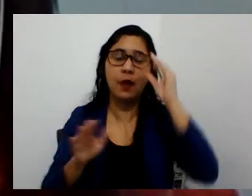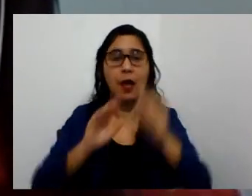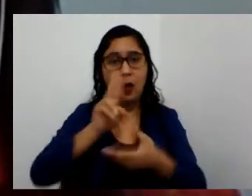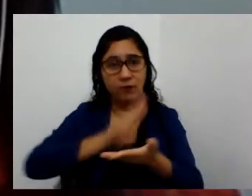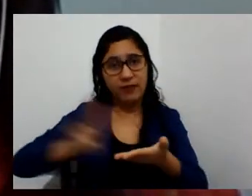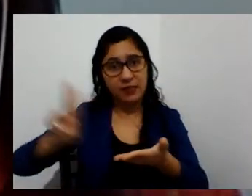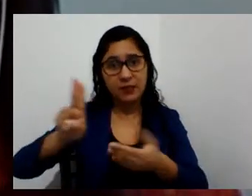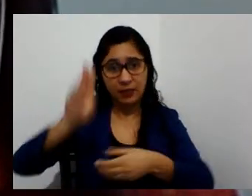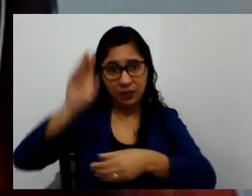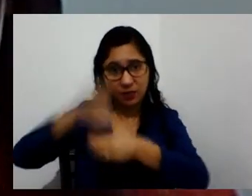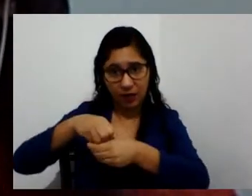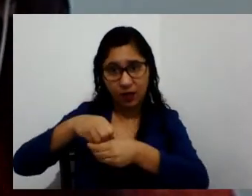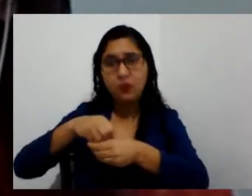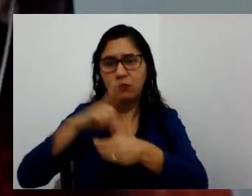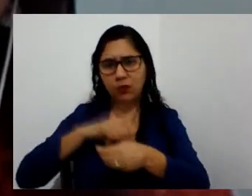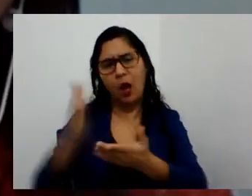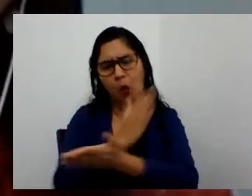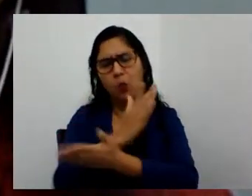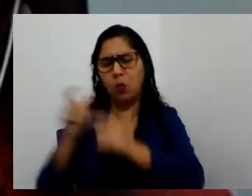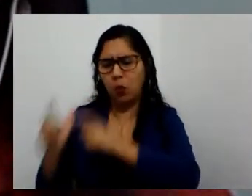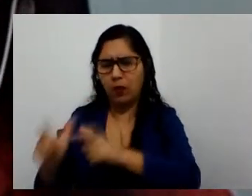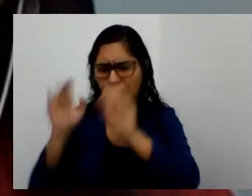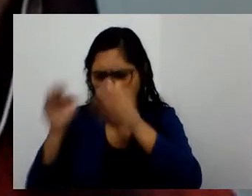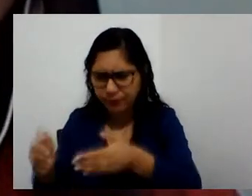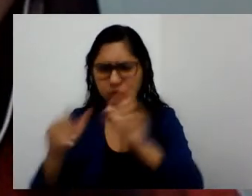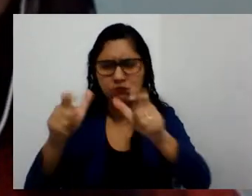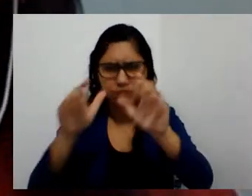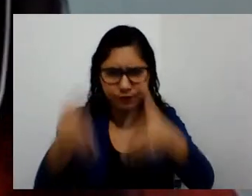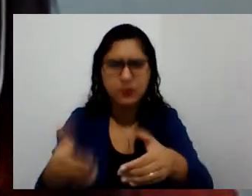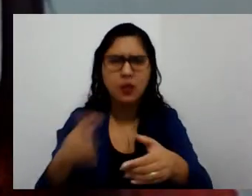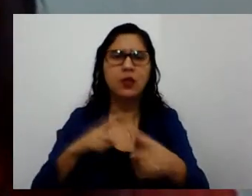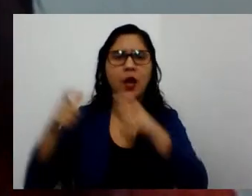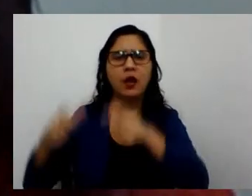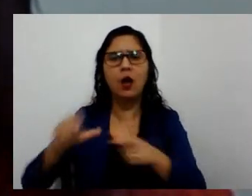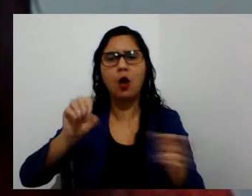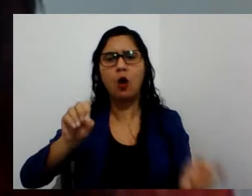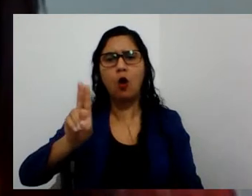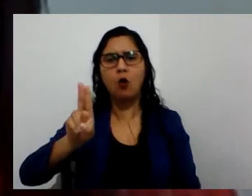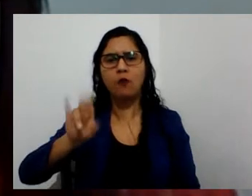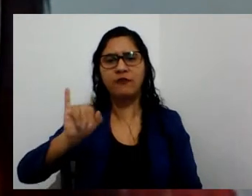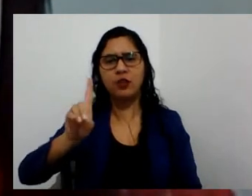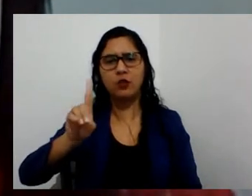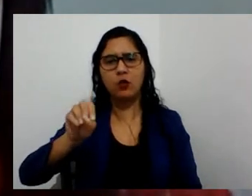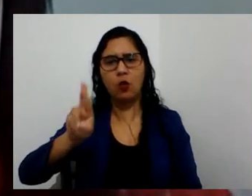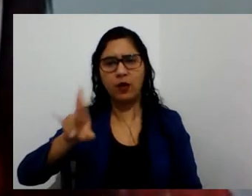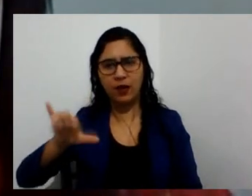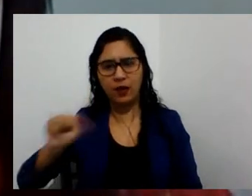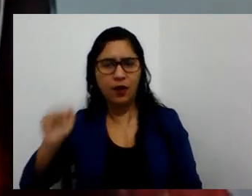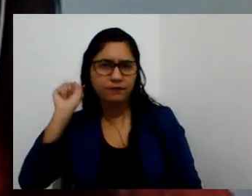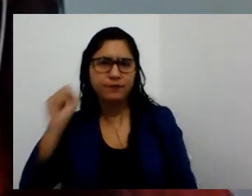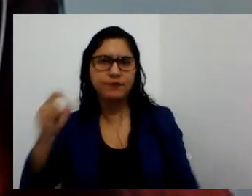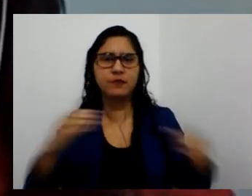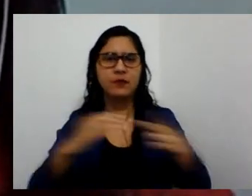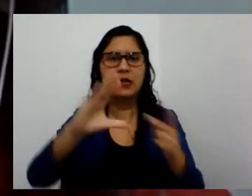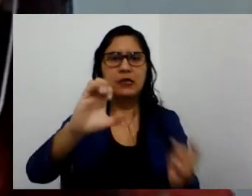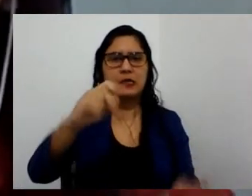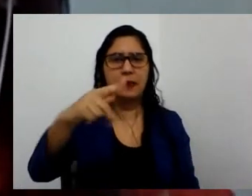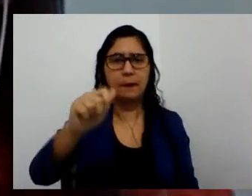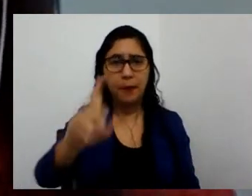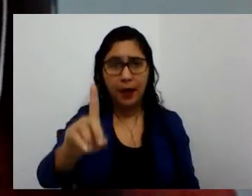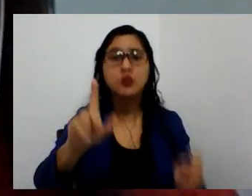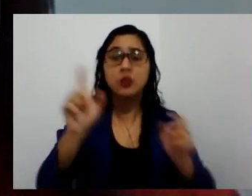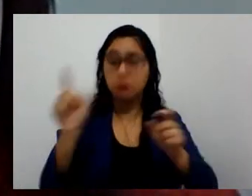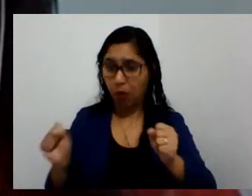alguns locais específicos, por exemplo, nós temos a ouvidoria, nós temos a CEPAD, que são locais onde recebem